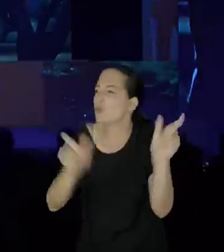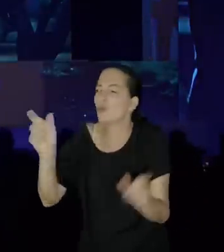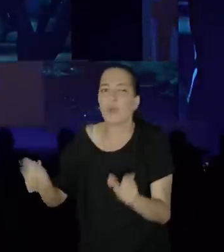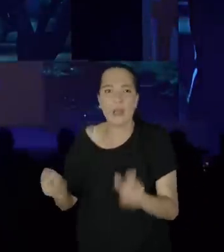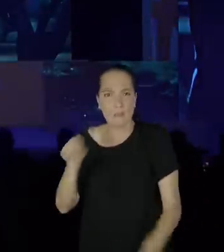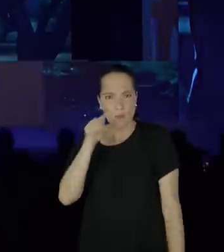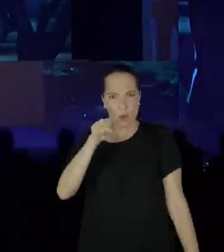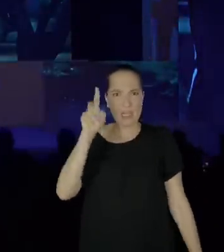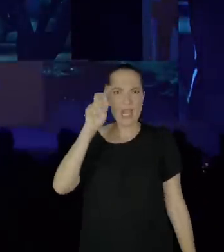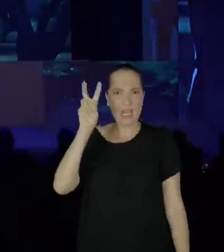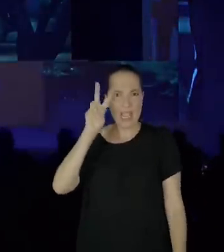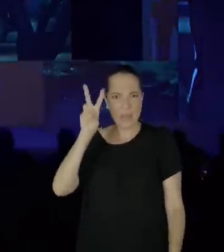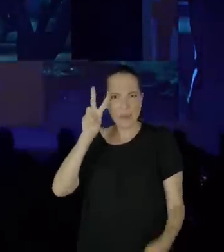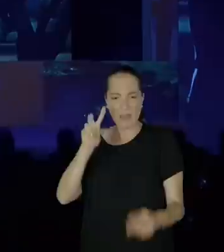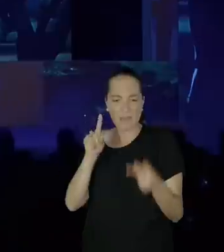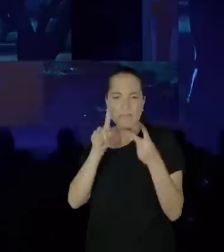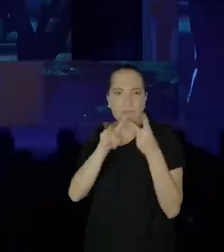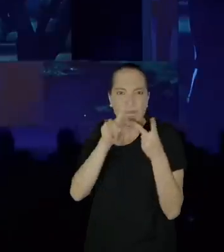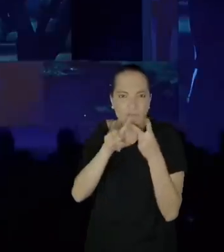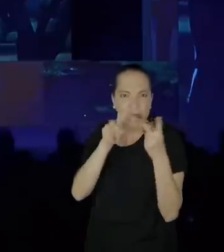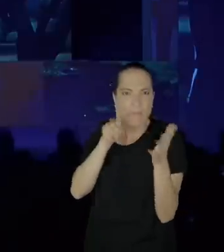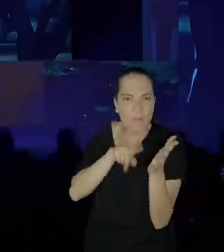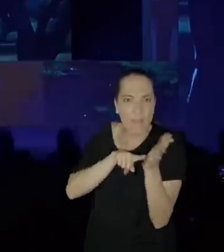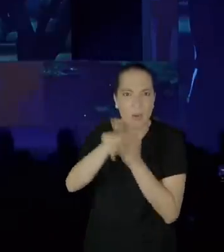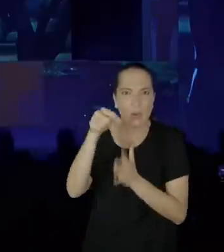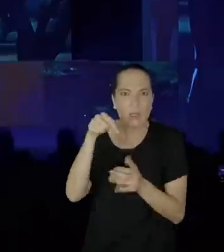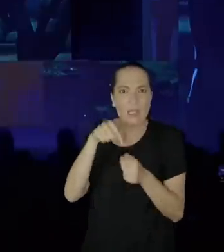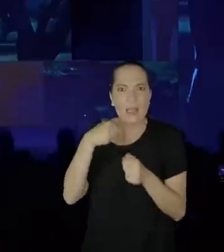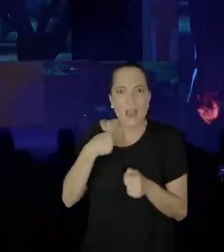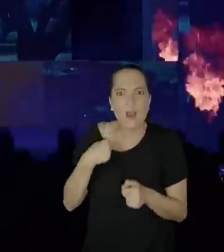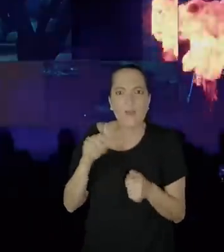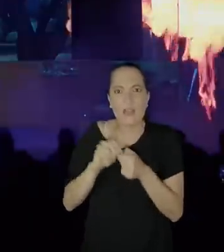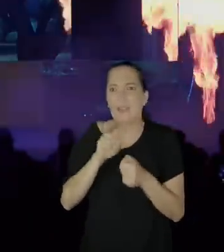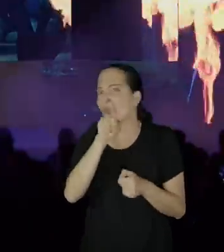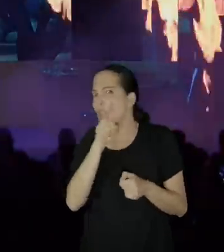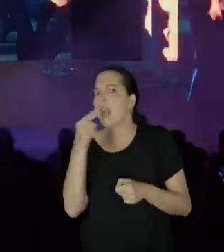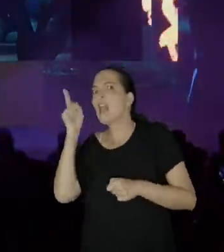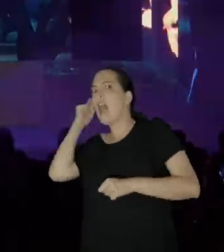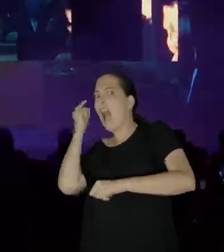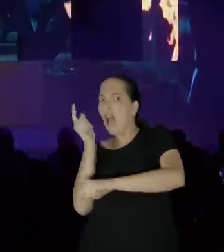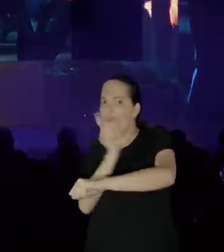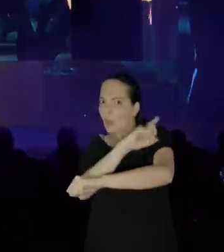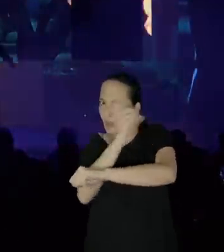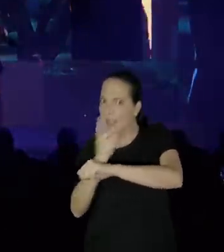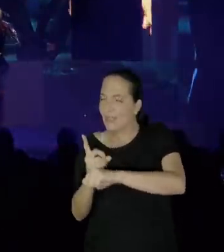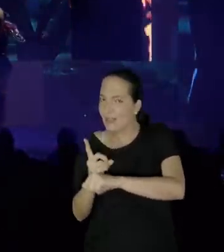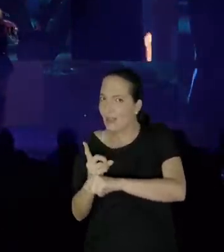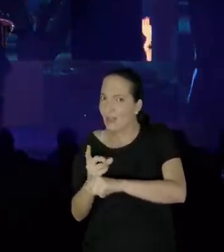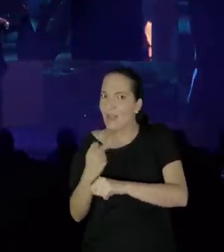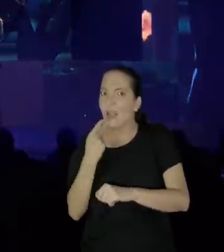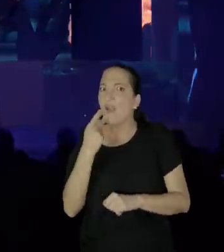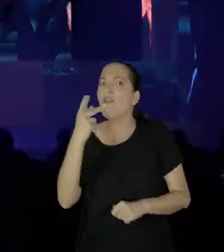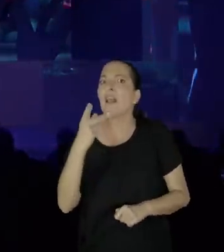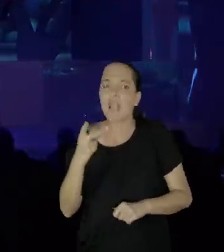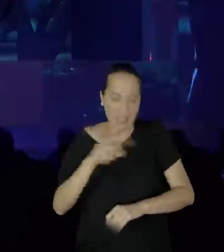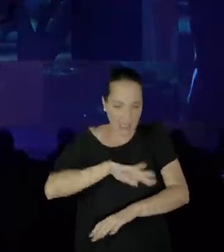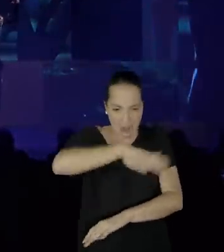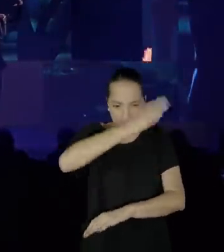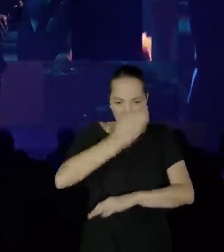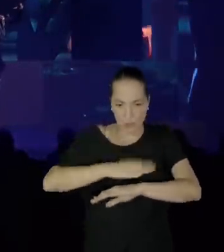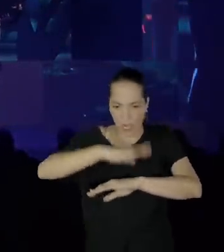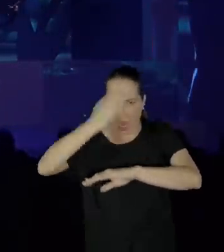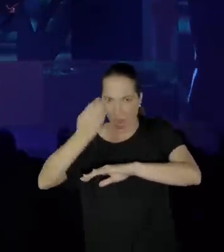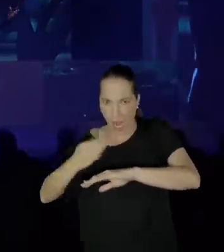Lembra-te da segunda pergunta que te fiz no deserto? Atira-te abaixo, porque